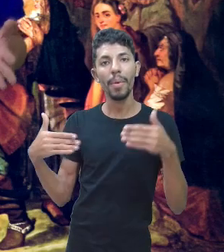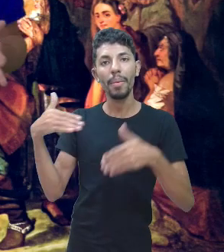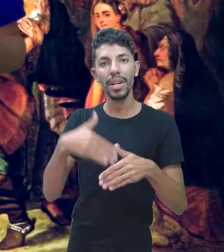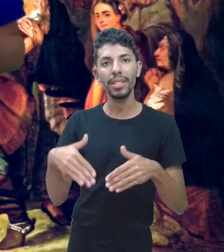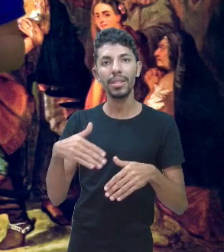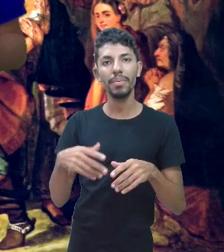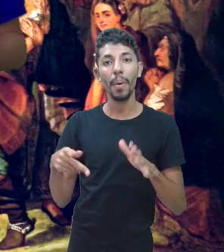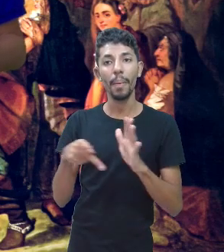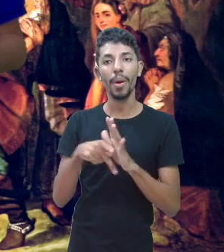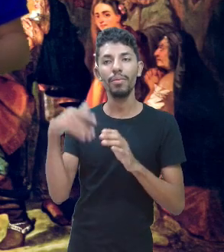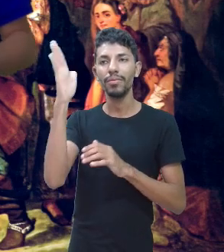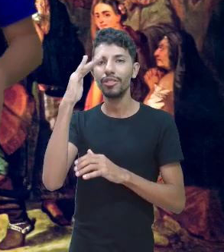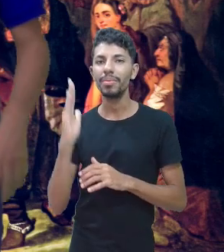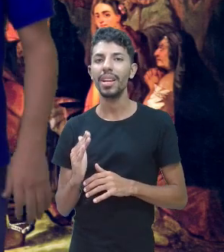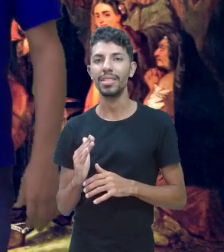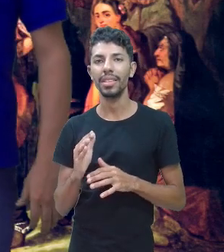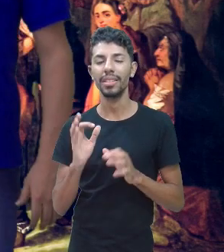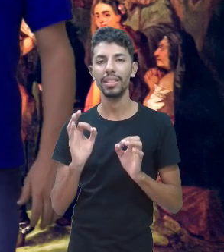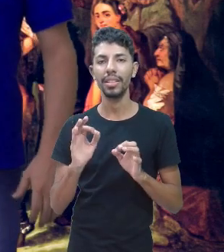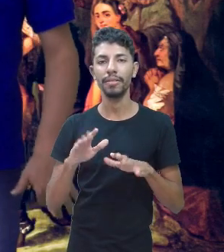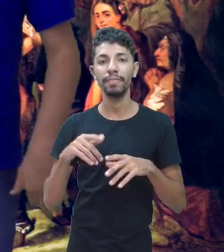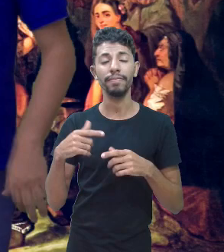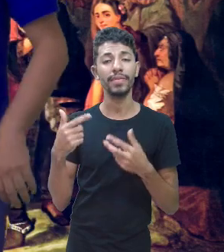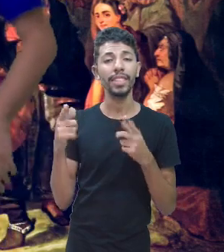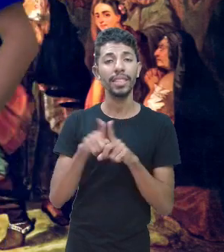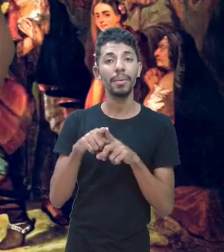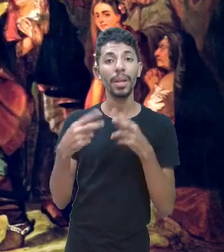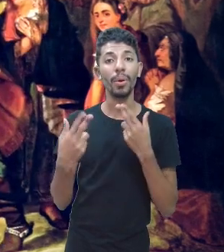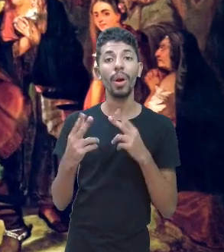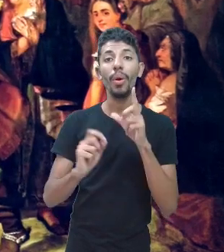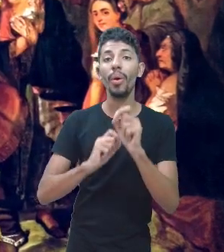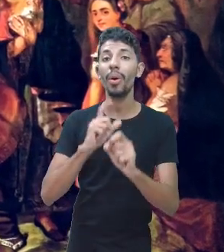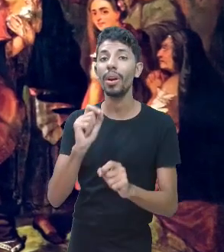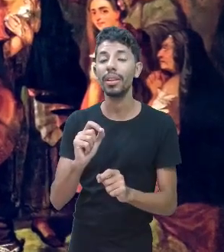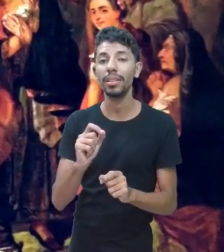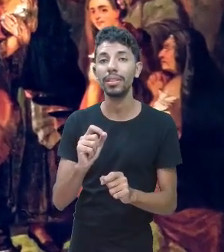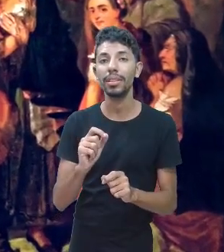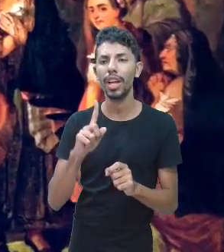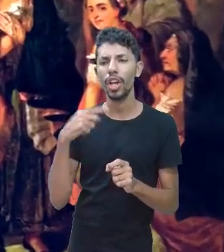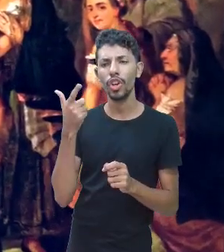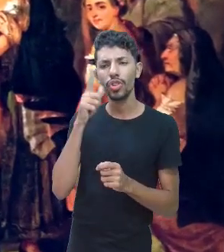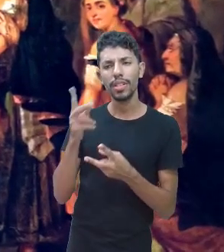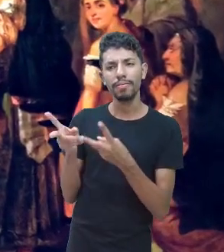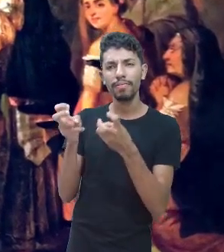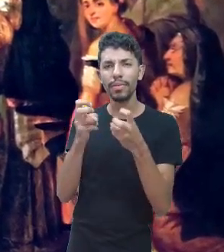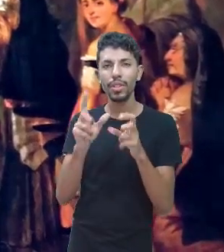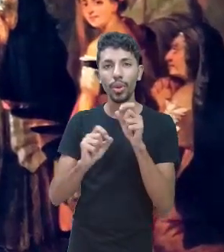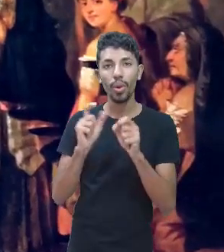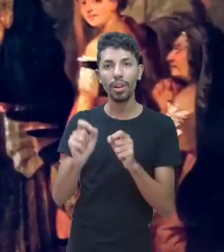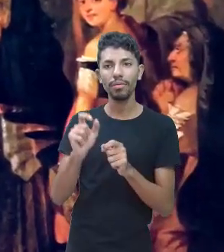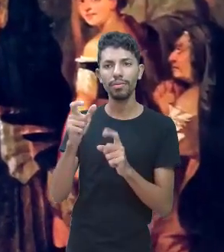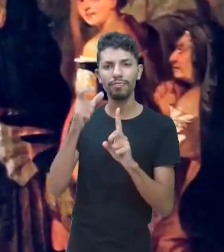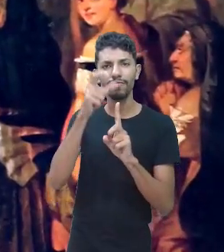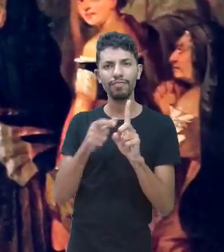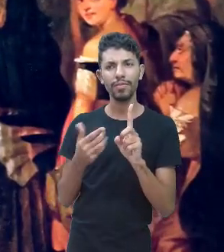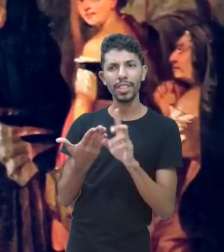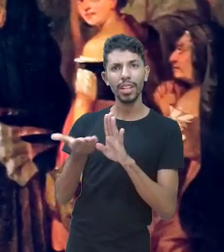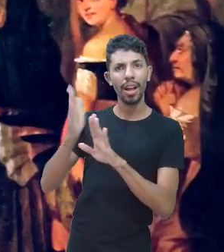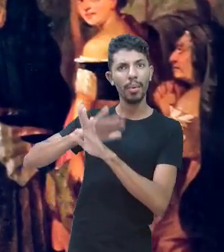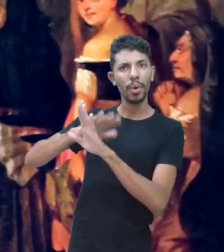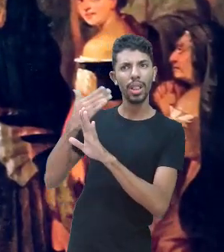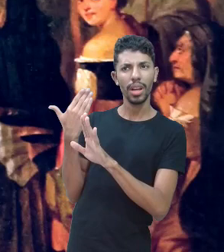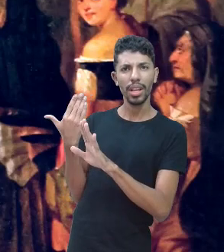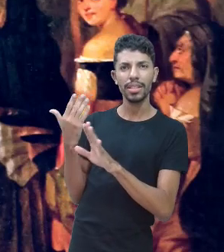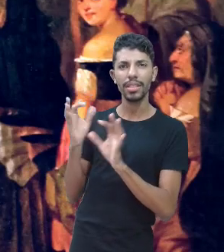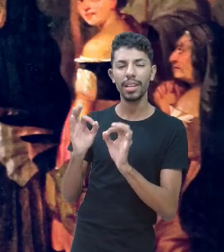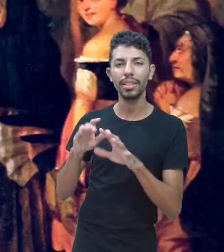e brasileiras. Né? A mesma coisa, talvez nós possamos aqui observar nesses sujeitos que estavam justamente aqui atrás, né?